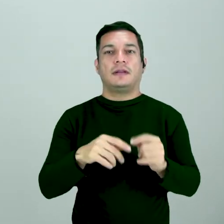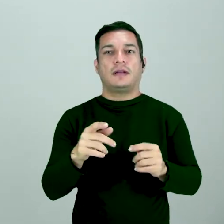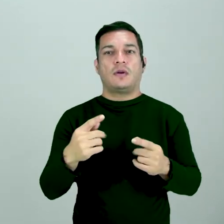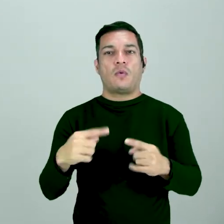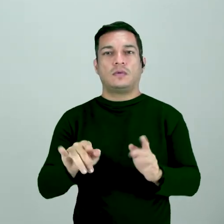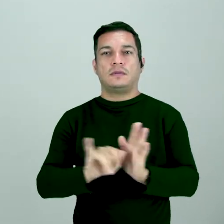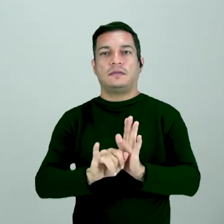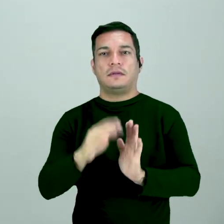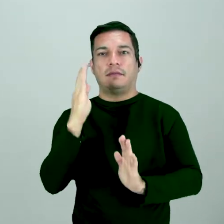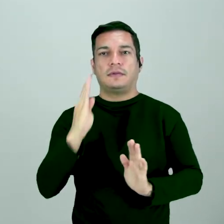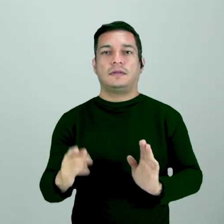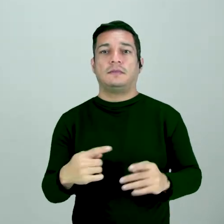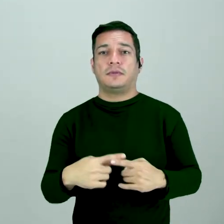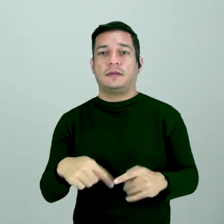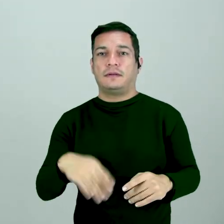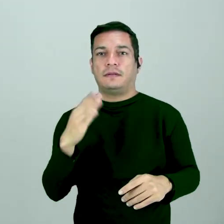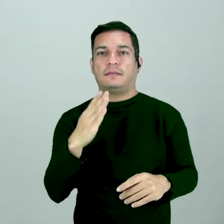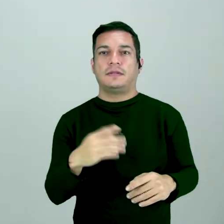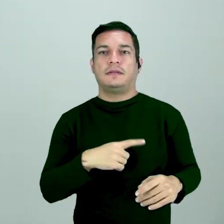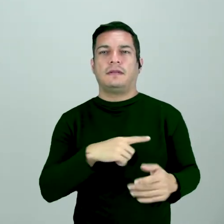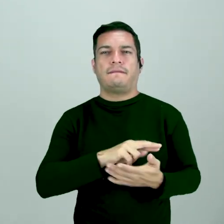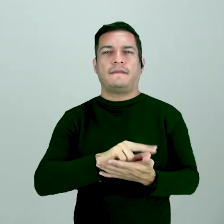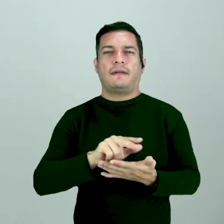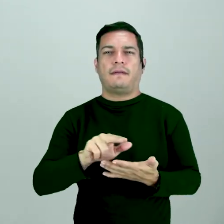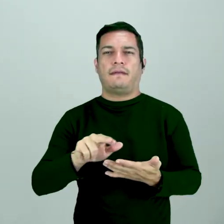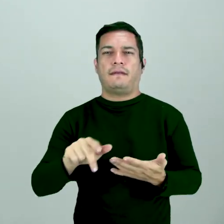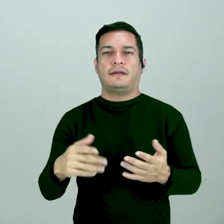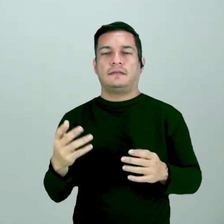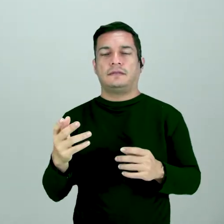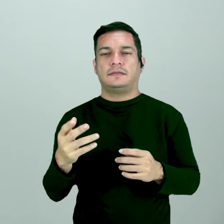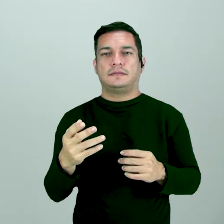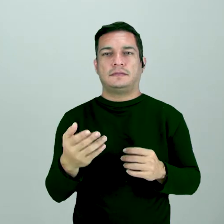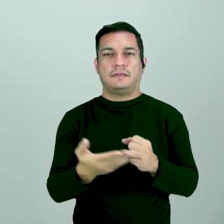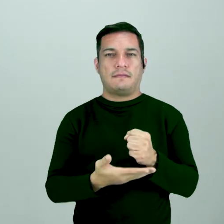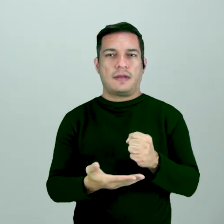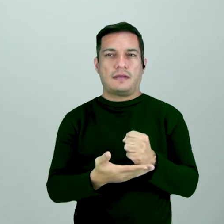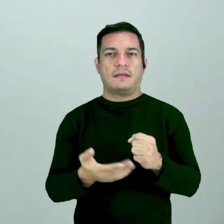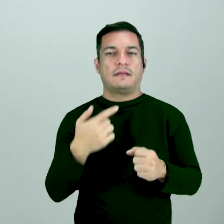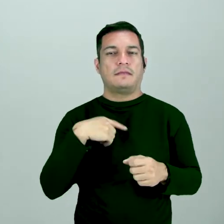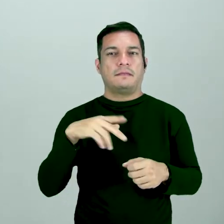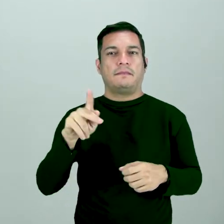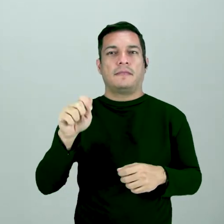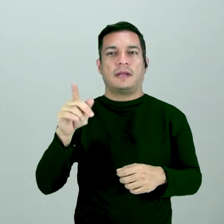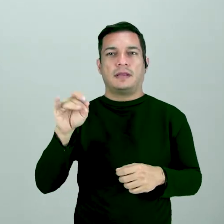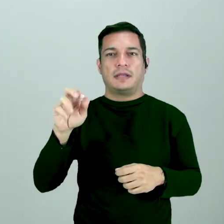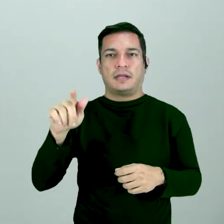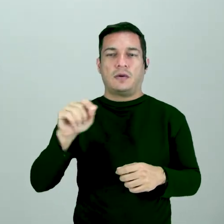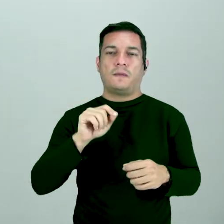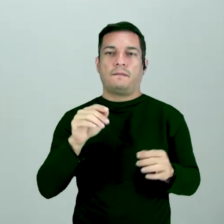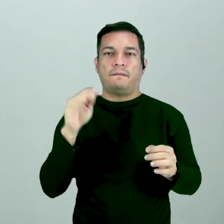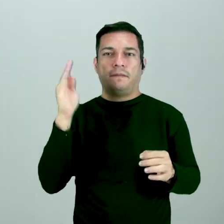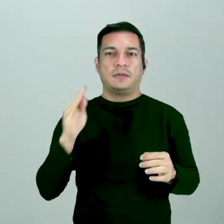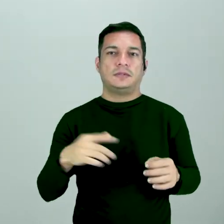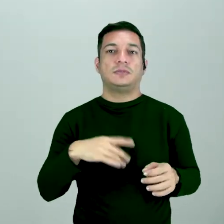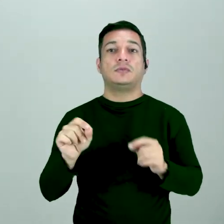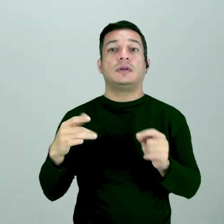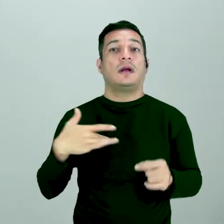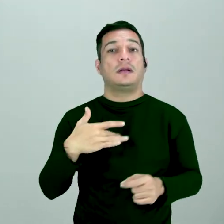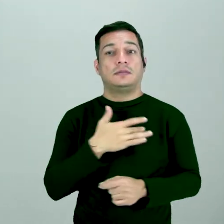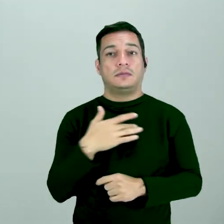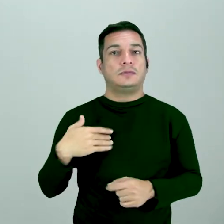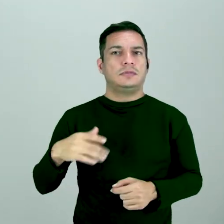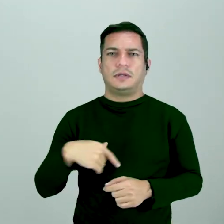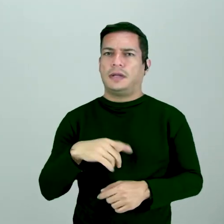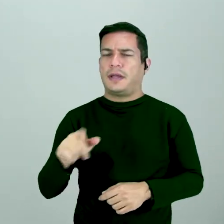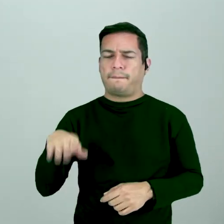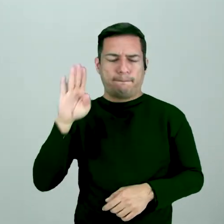brasileira. Já que no Brasil nós temos muitos padrões, não deveríamos pensar aí em um padrão estético. A saúde, com certeza,